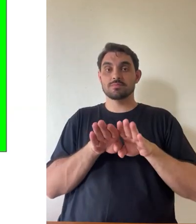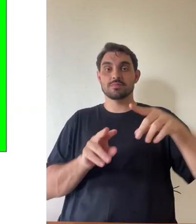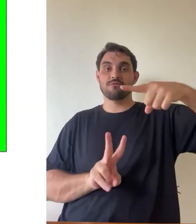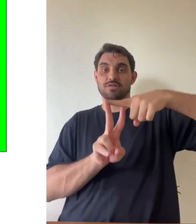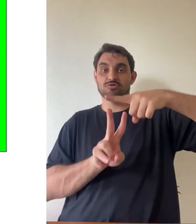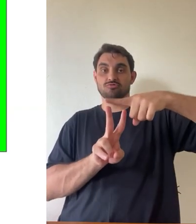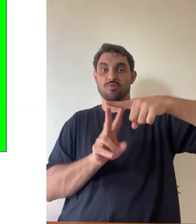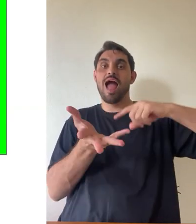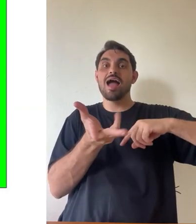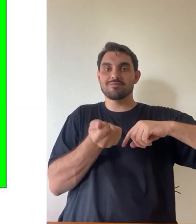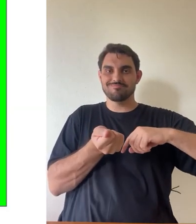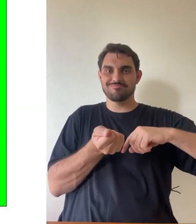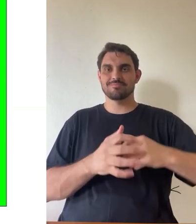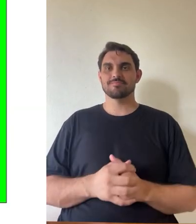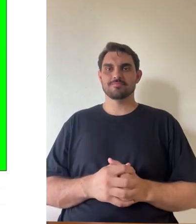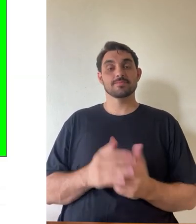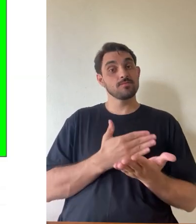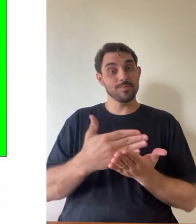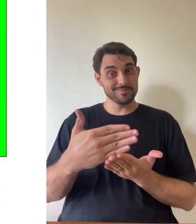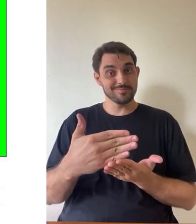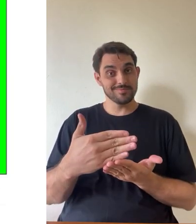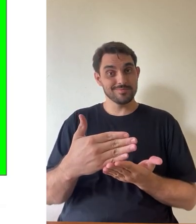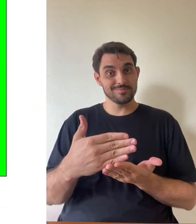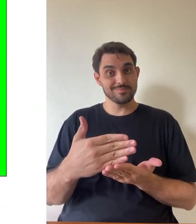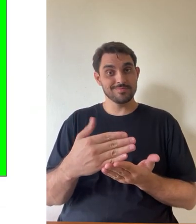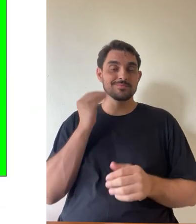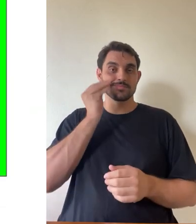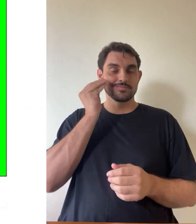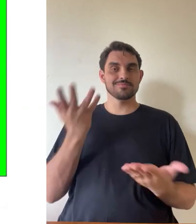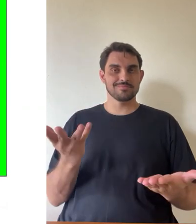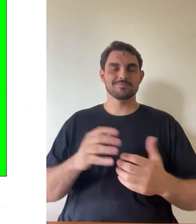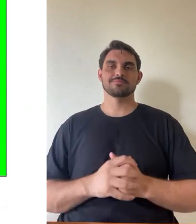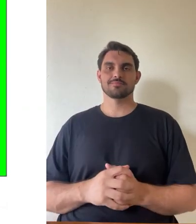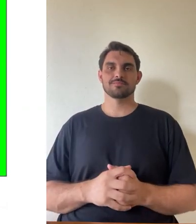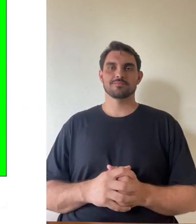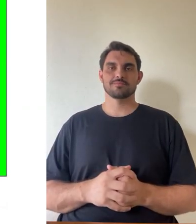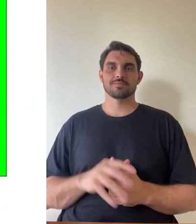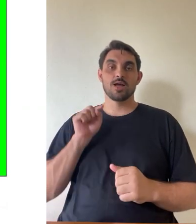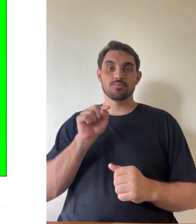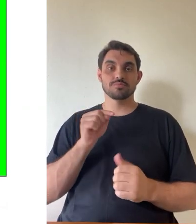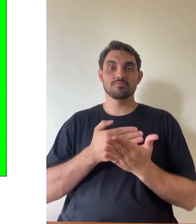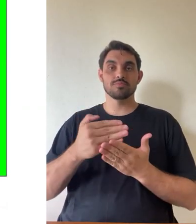aceleração, tá? Então, vamos começar a simulação.